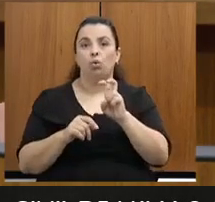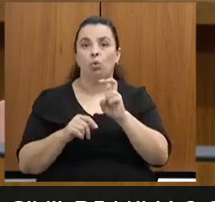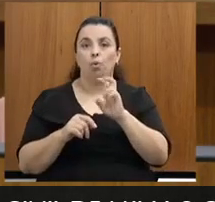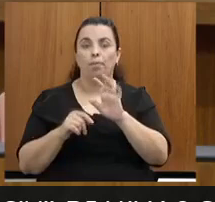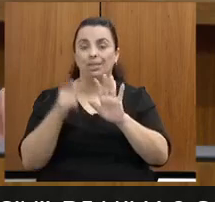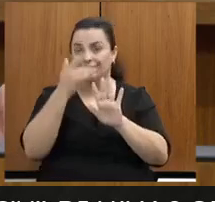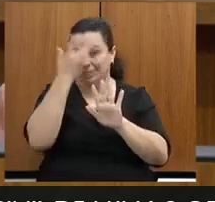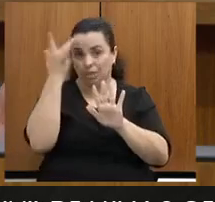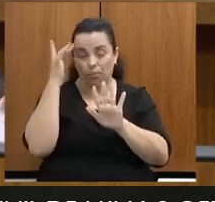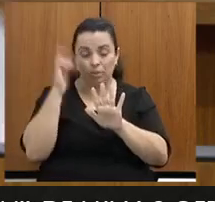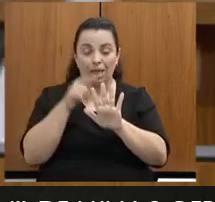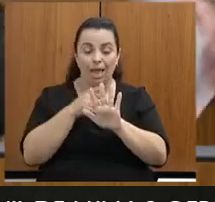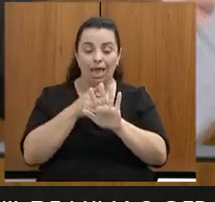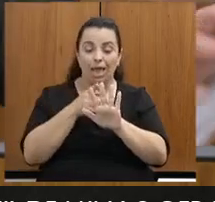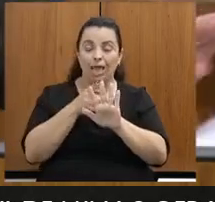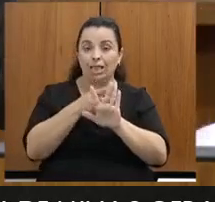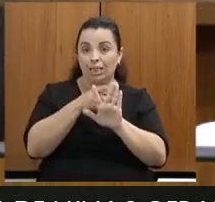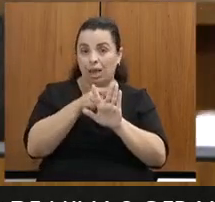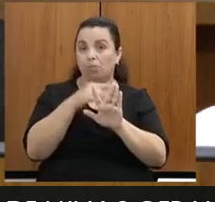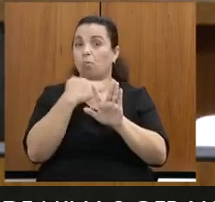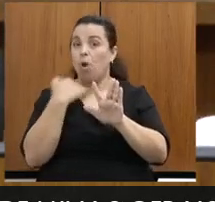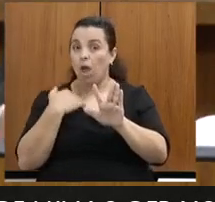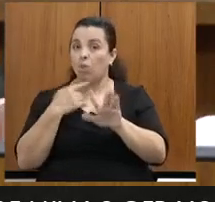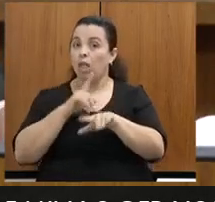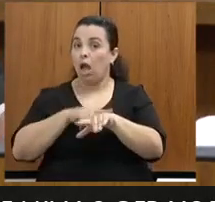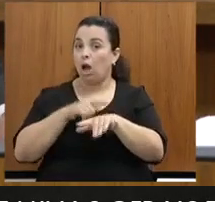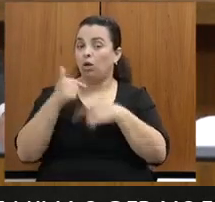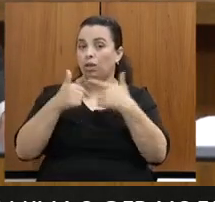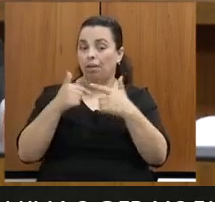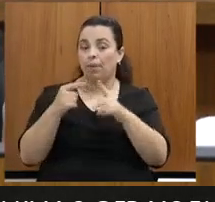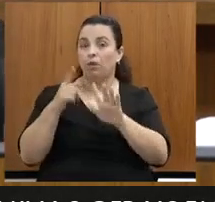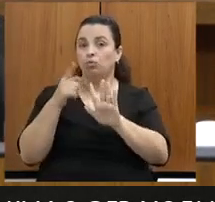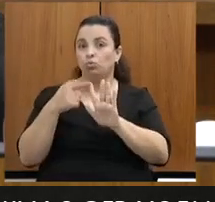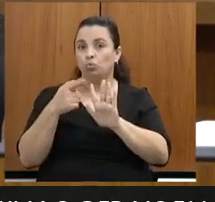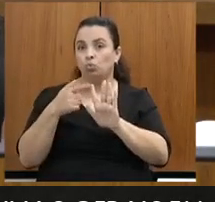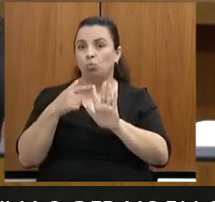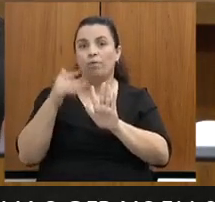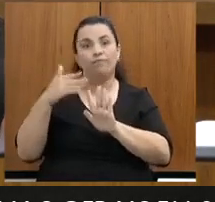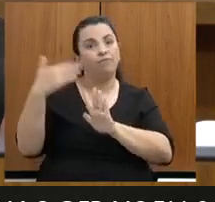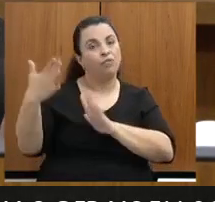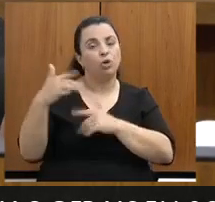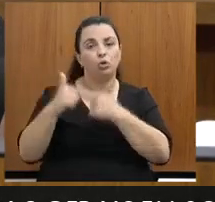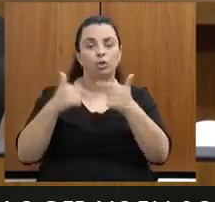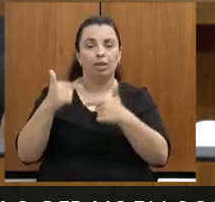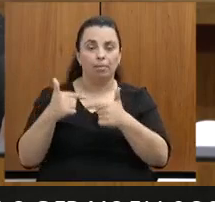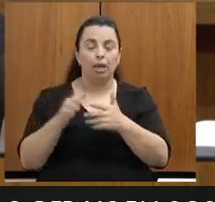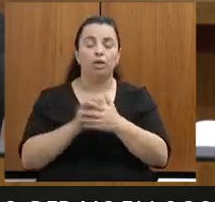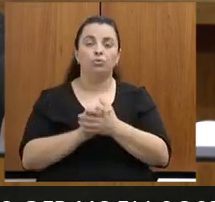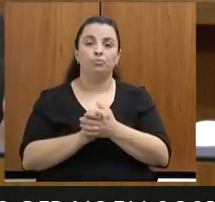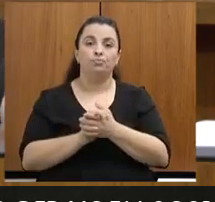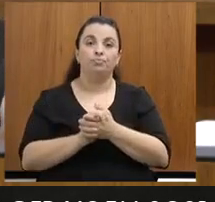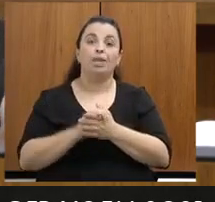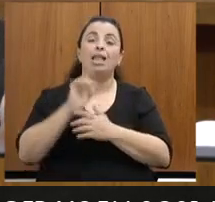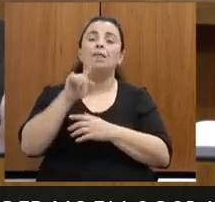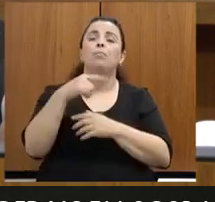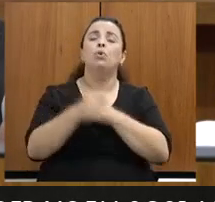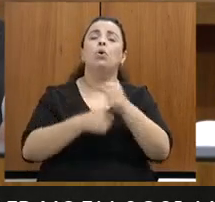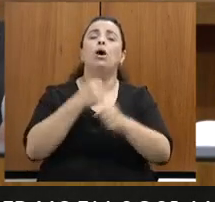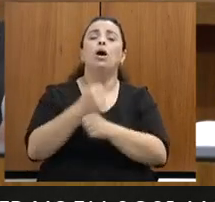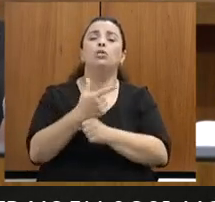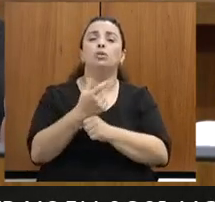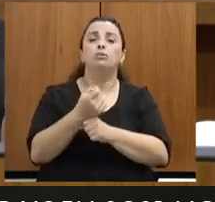e uma fora de serviço depois em 2019 é